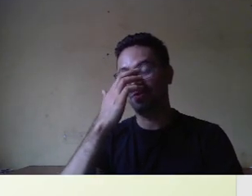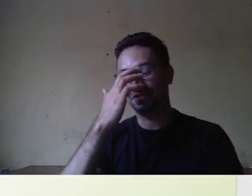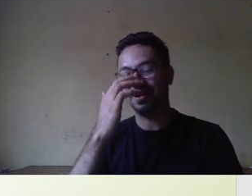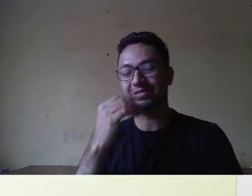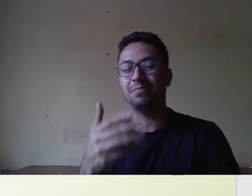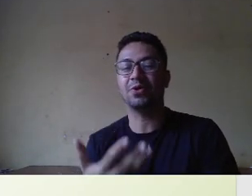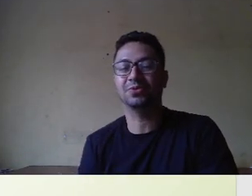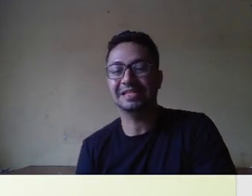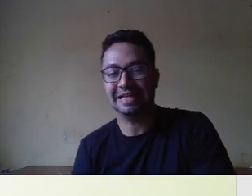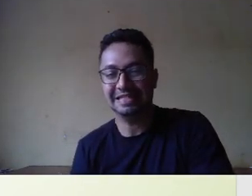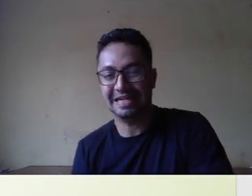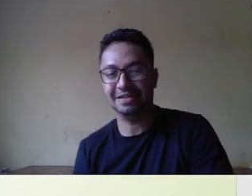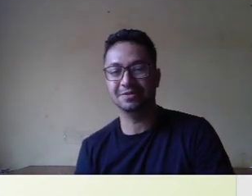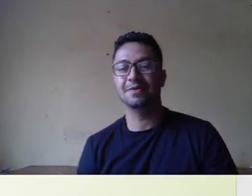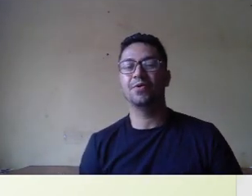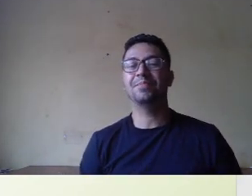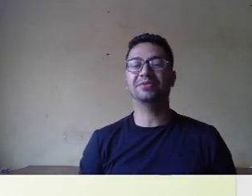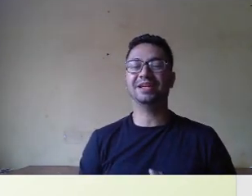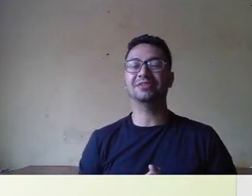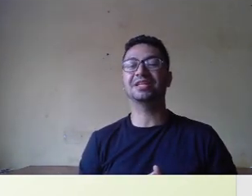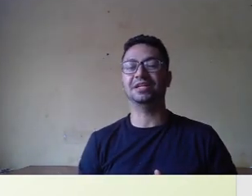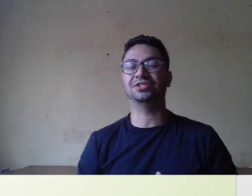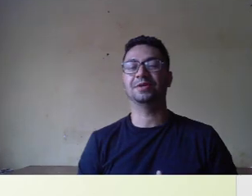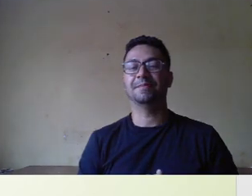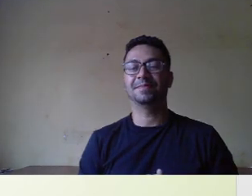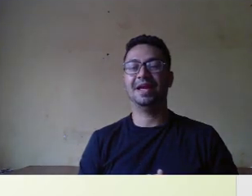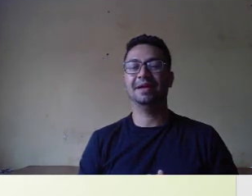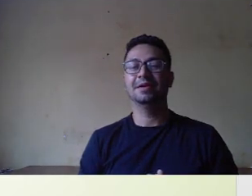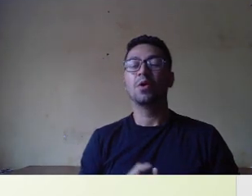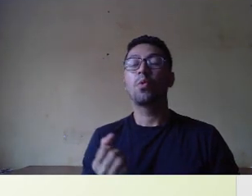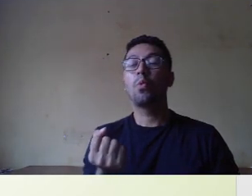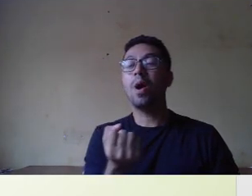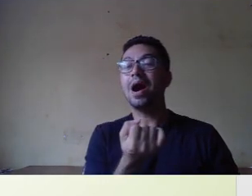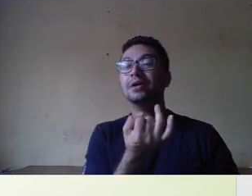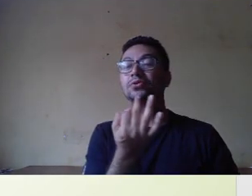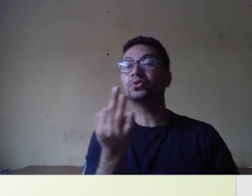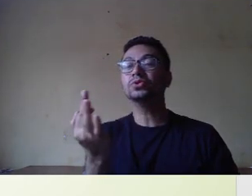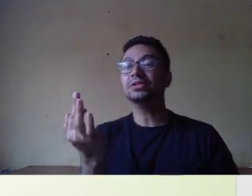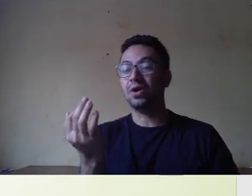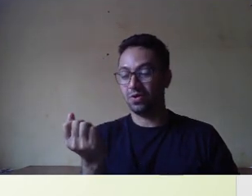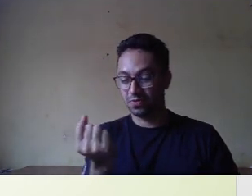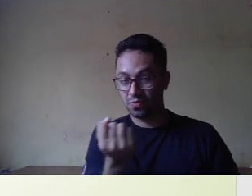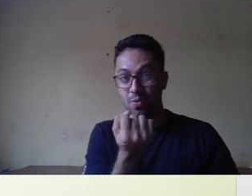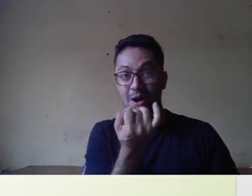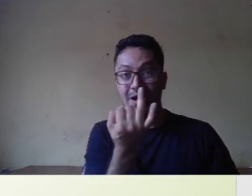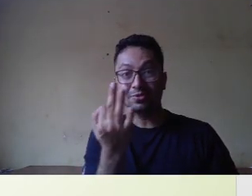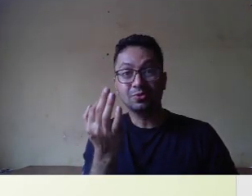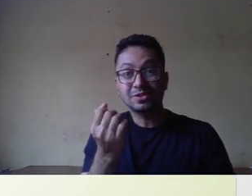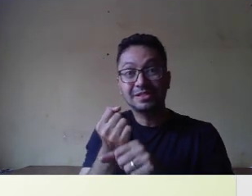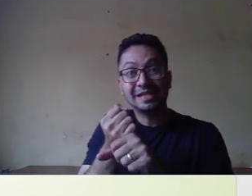tem? Se eu fosse fazer o português sinalizado, eu perguntaria o seguinte, né? Quantos